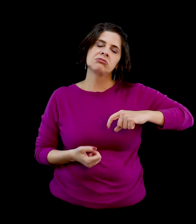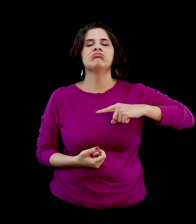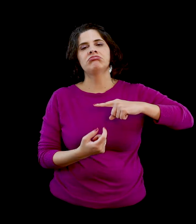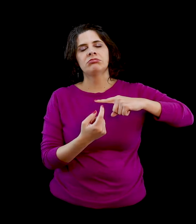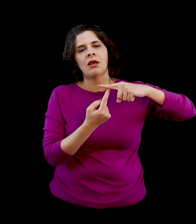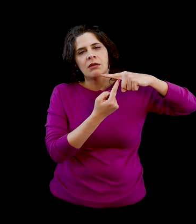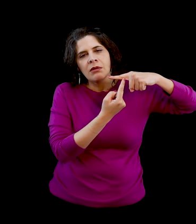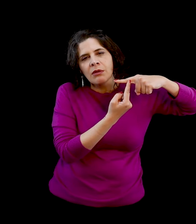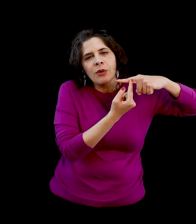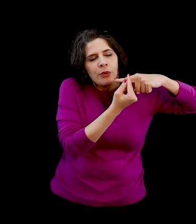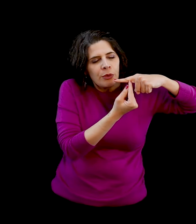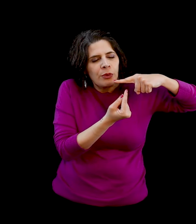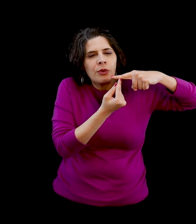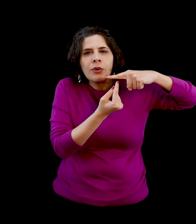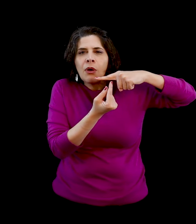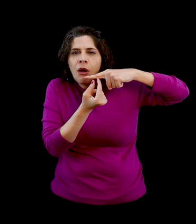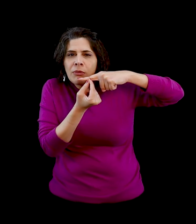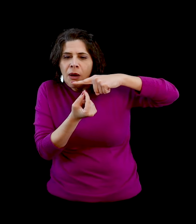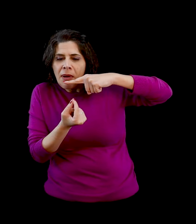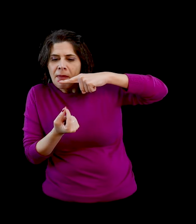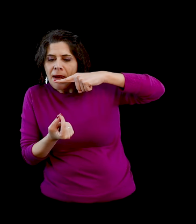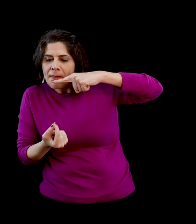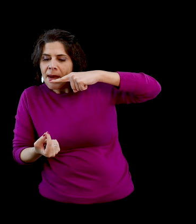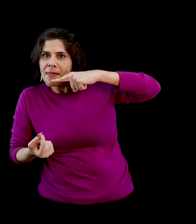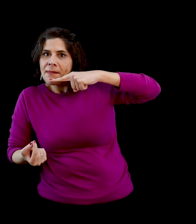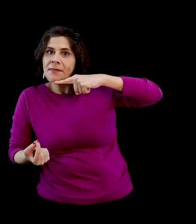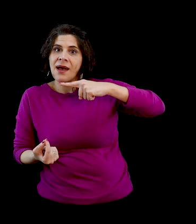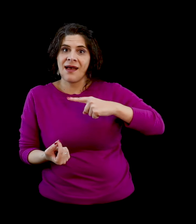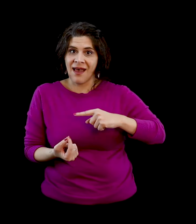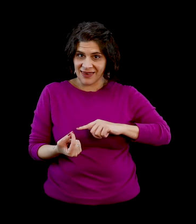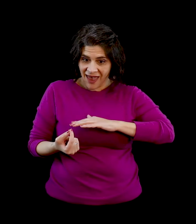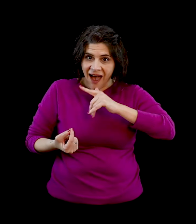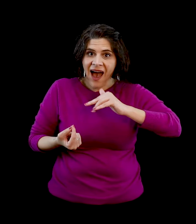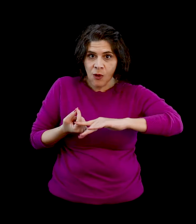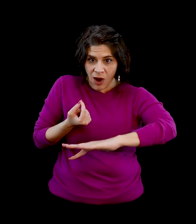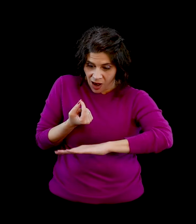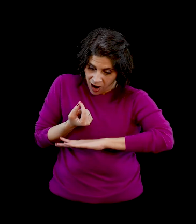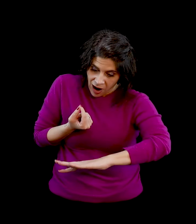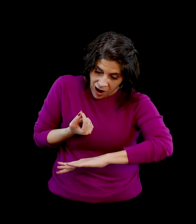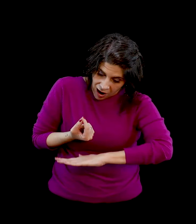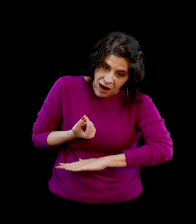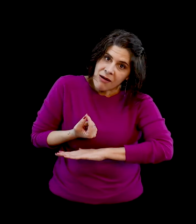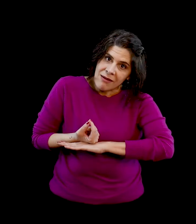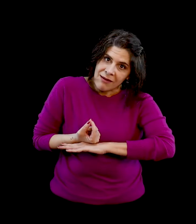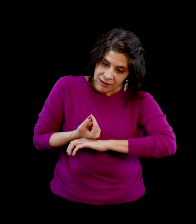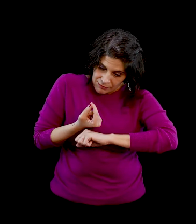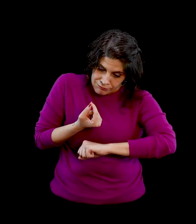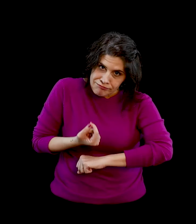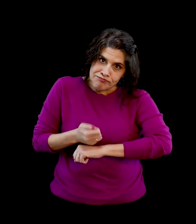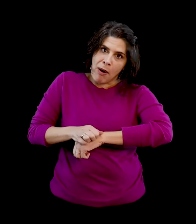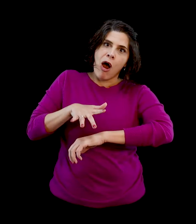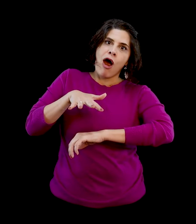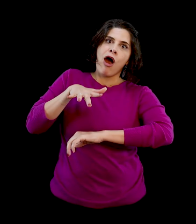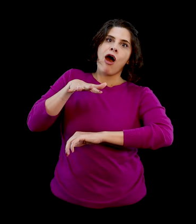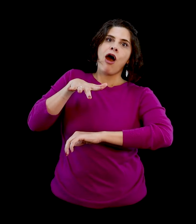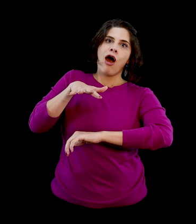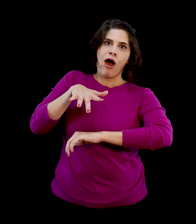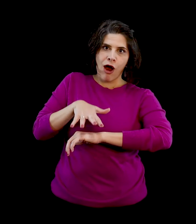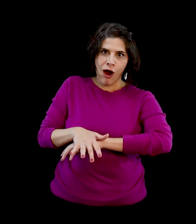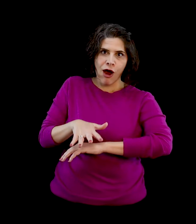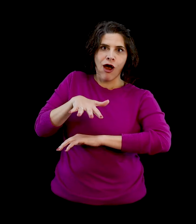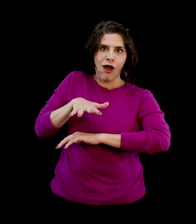chegando perto, aqui a gota encostando na água e fazendo aqui um certo